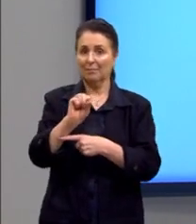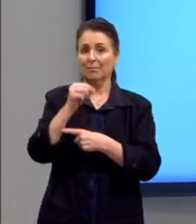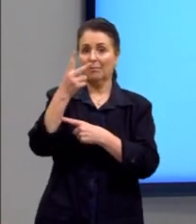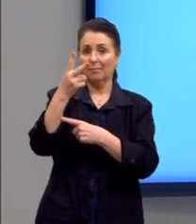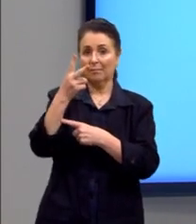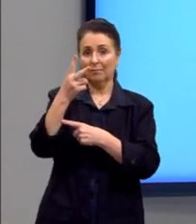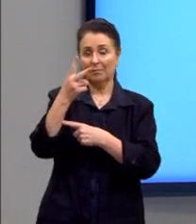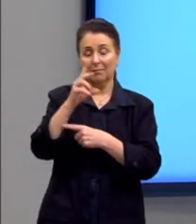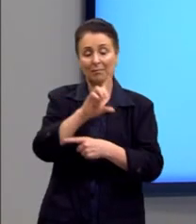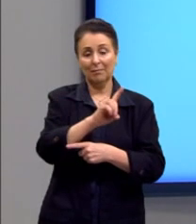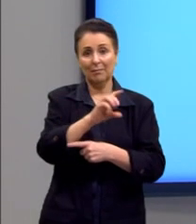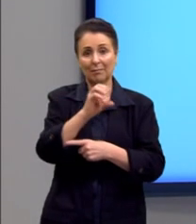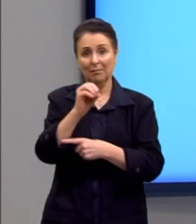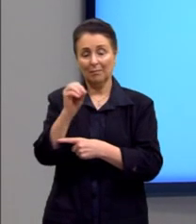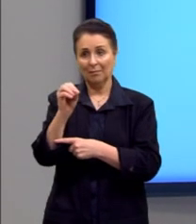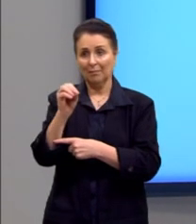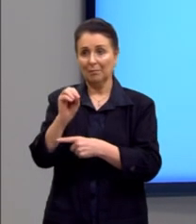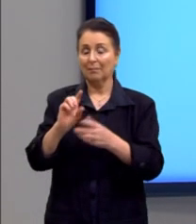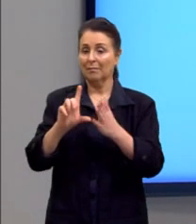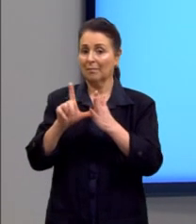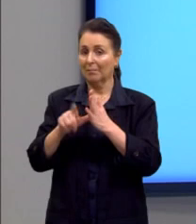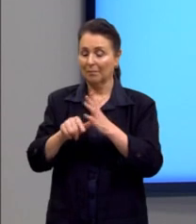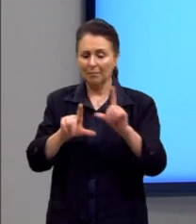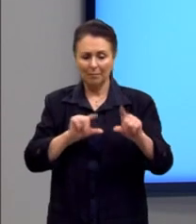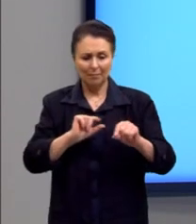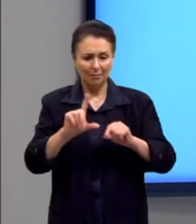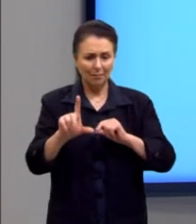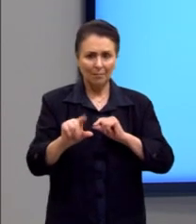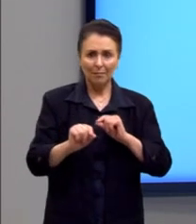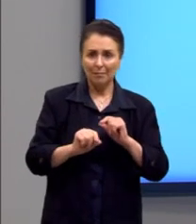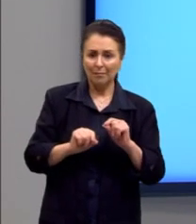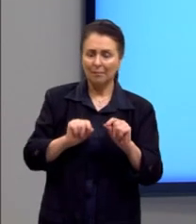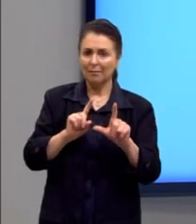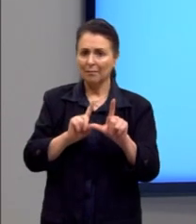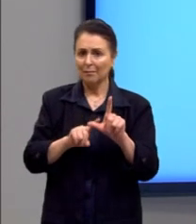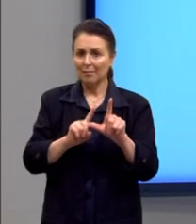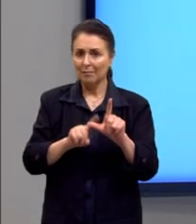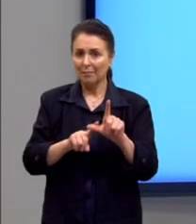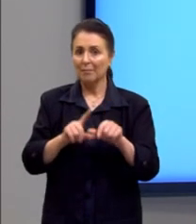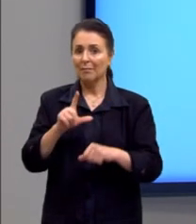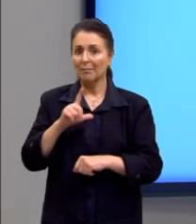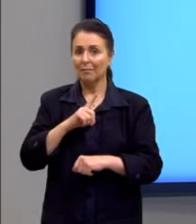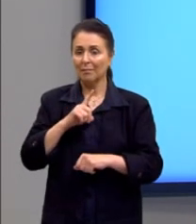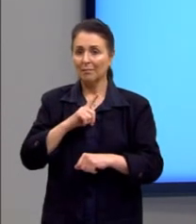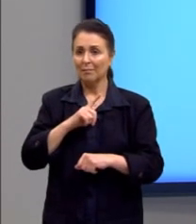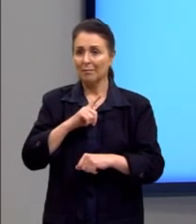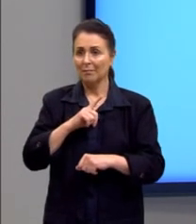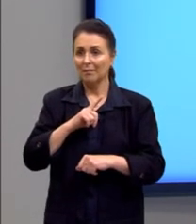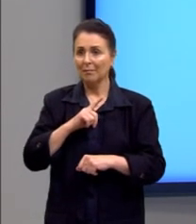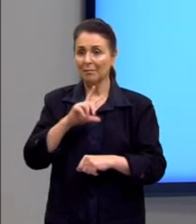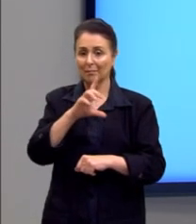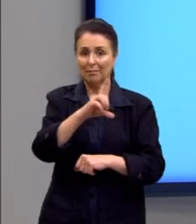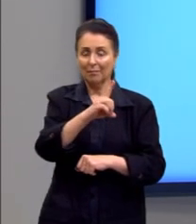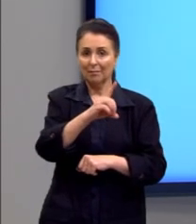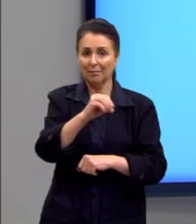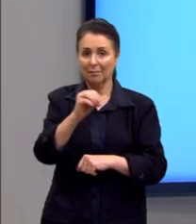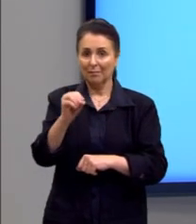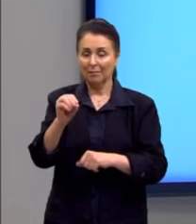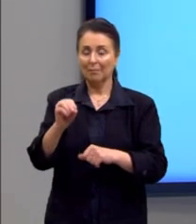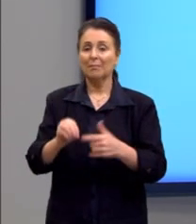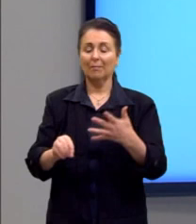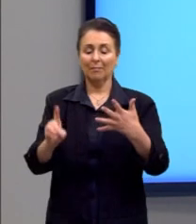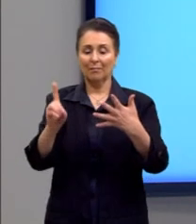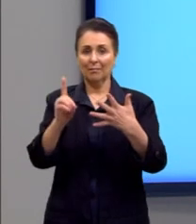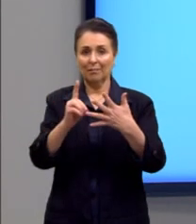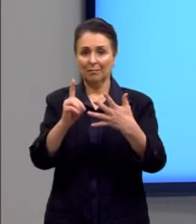100 oi e daí lá nas nossas alternativas nós temos alternativas em que seria letra